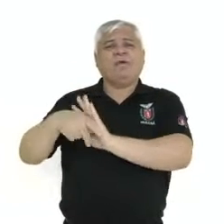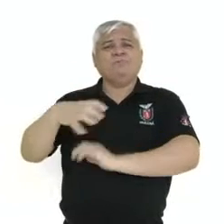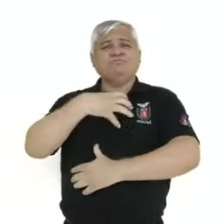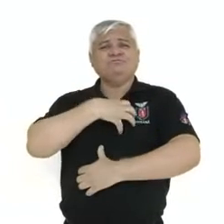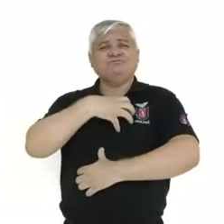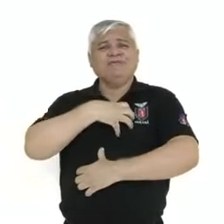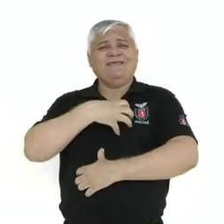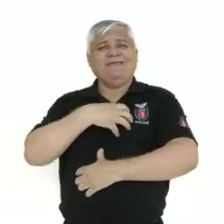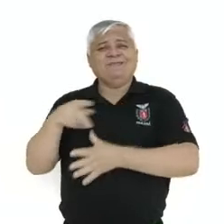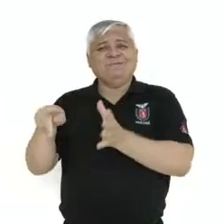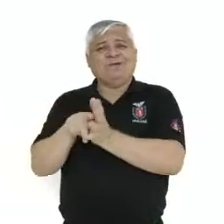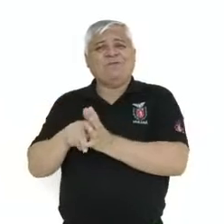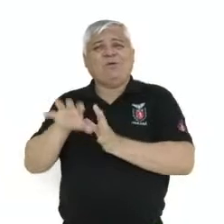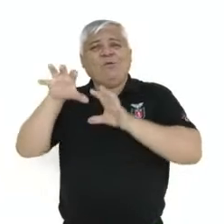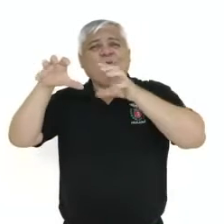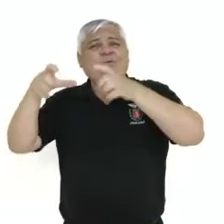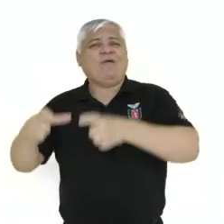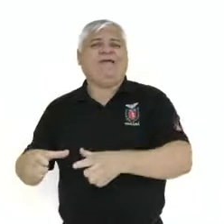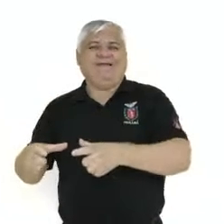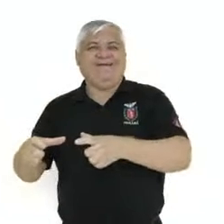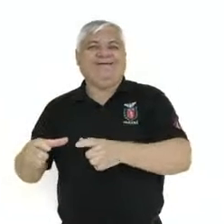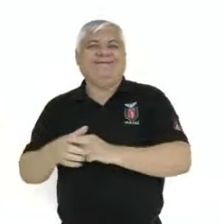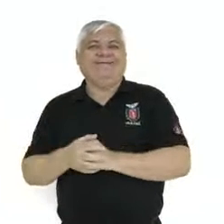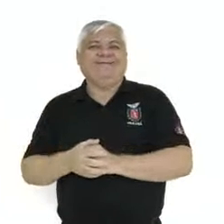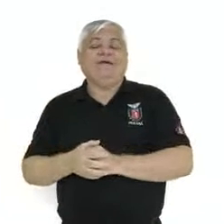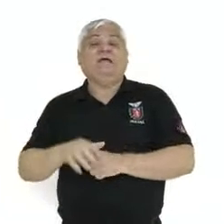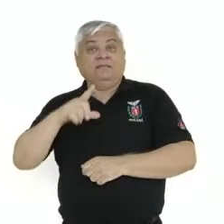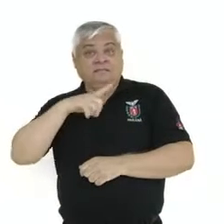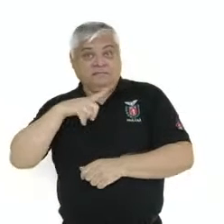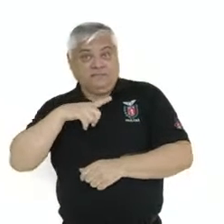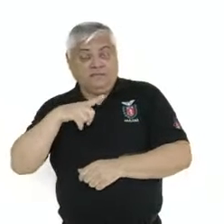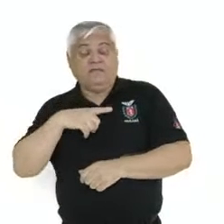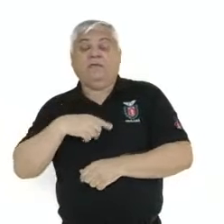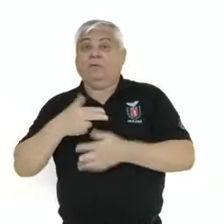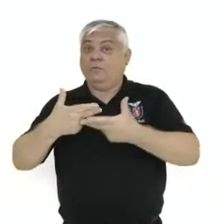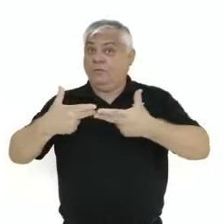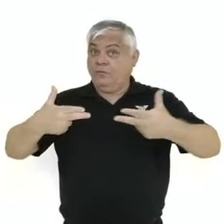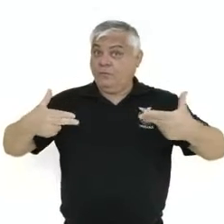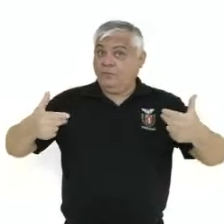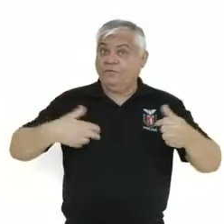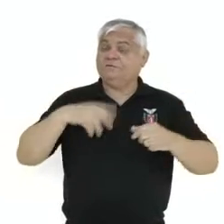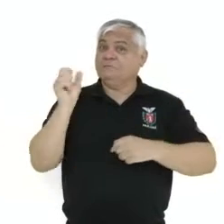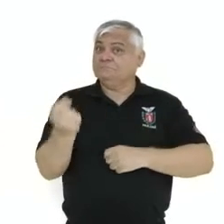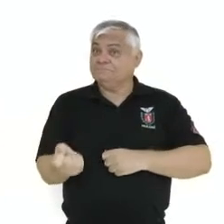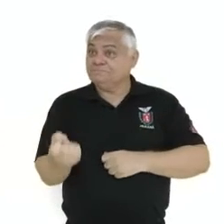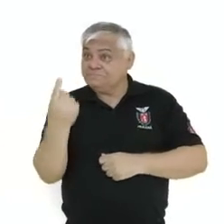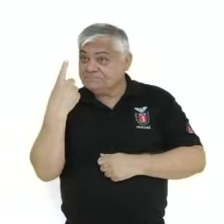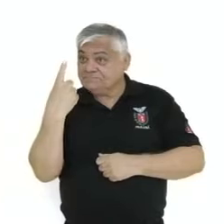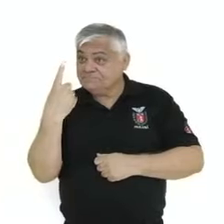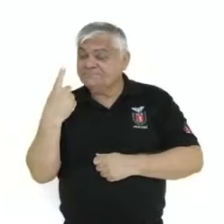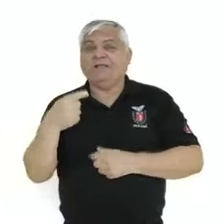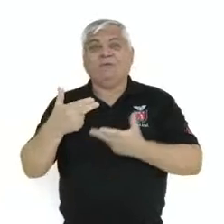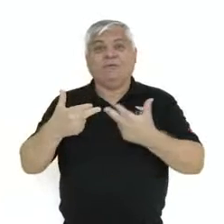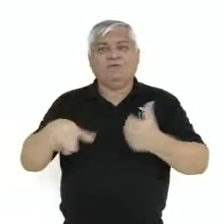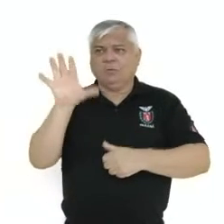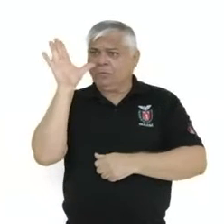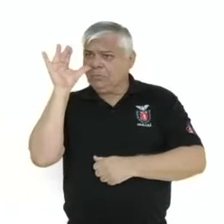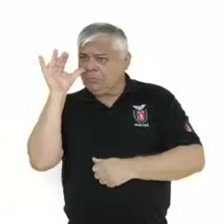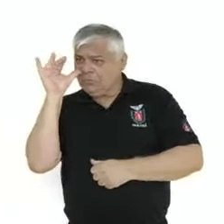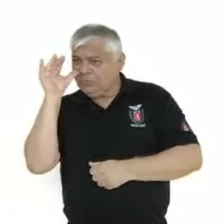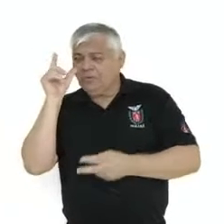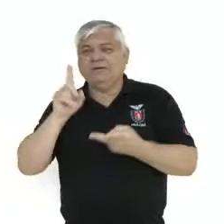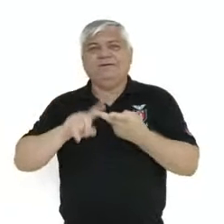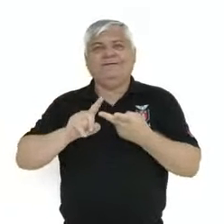determinada região ou localidade. Envolvem fatos pitorescos que são inusitados, curiosos